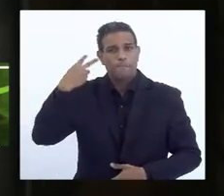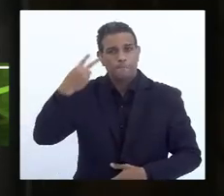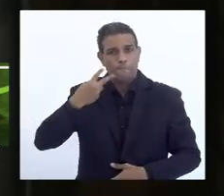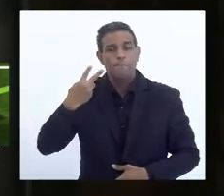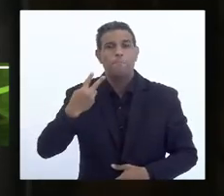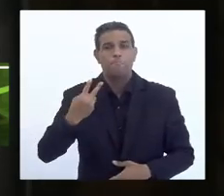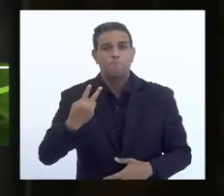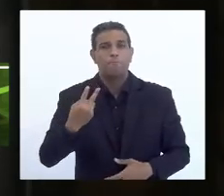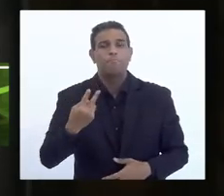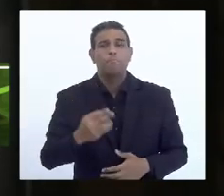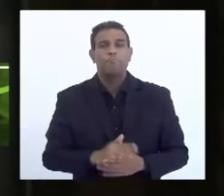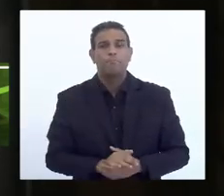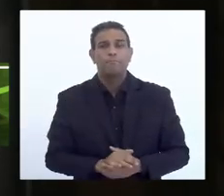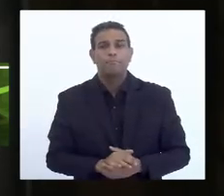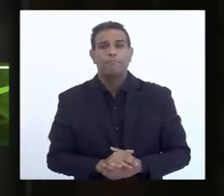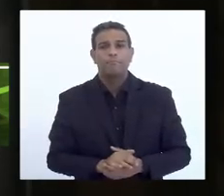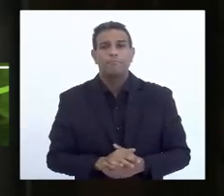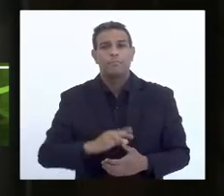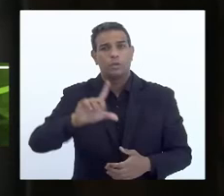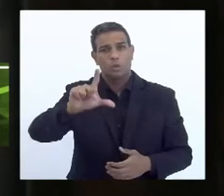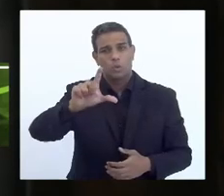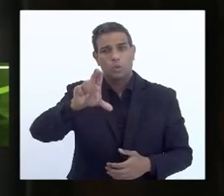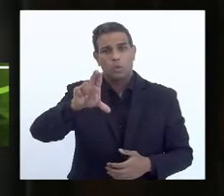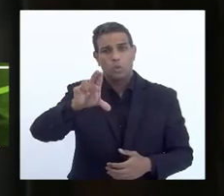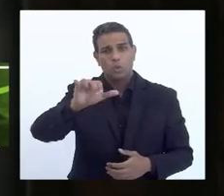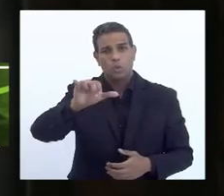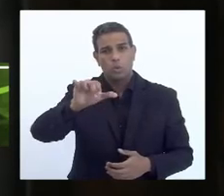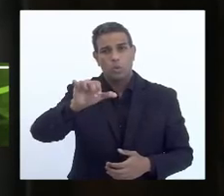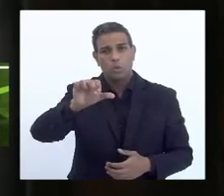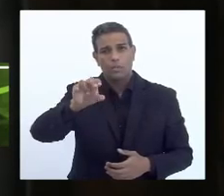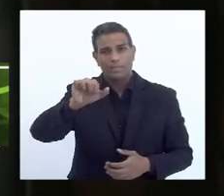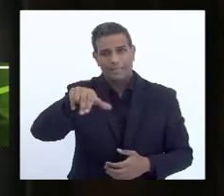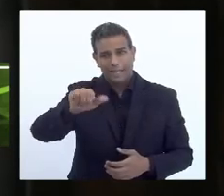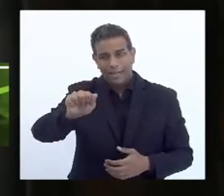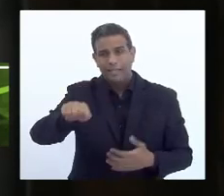Três Rios, Luciana Terra,